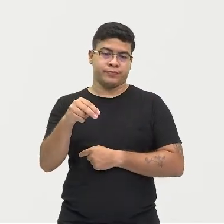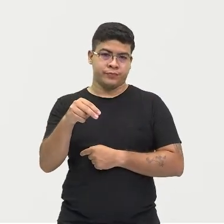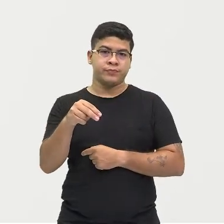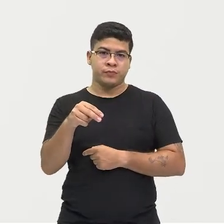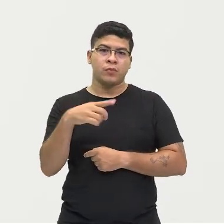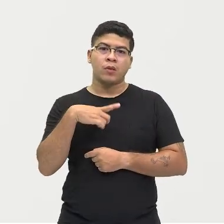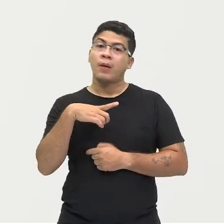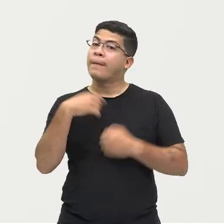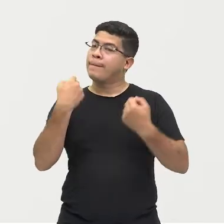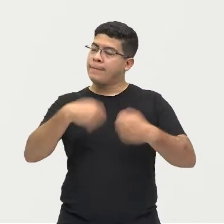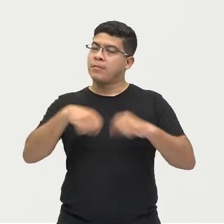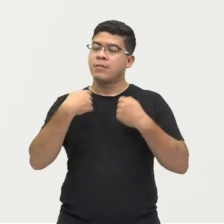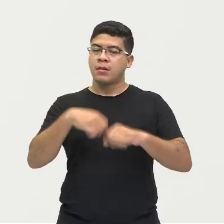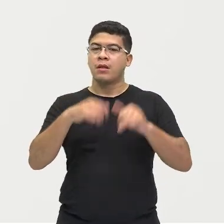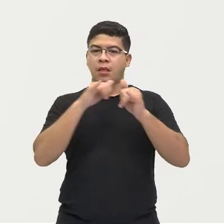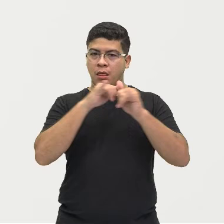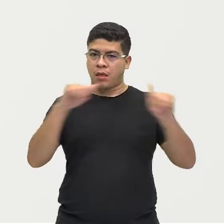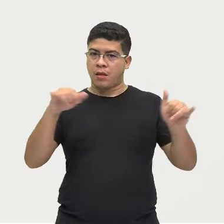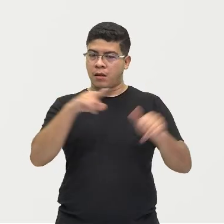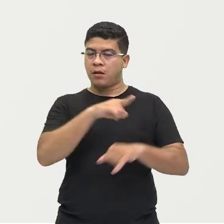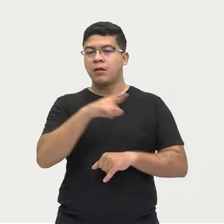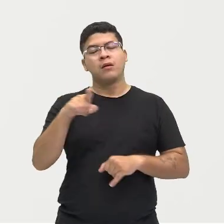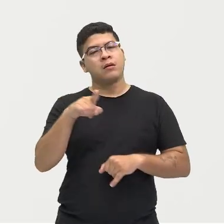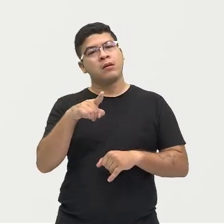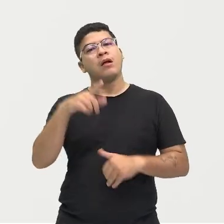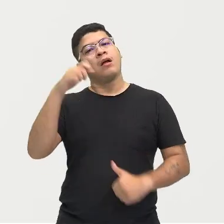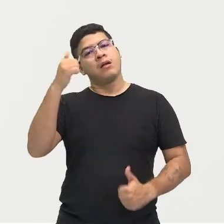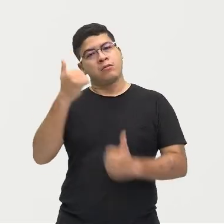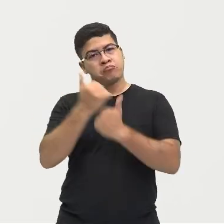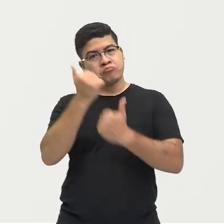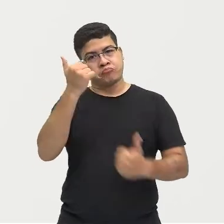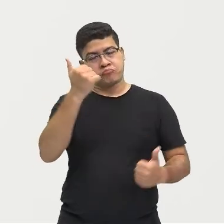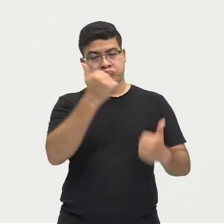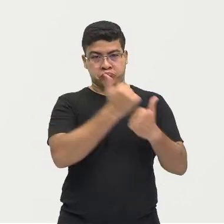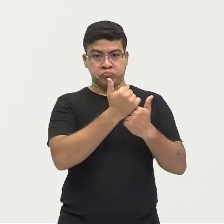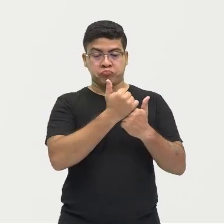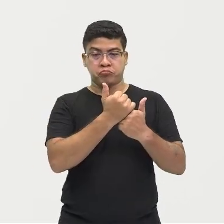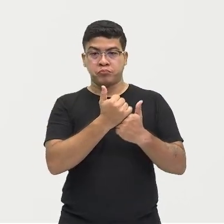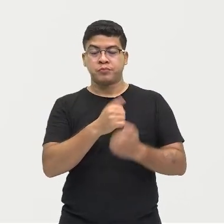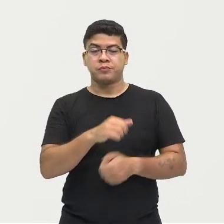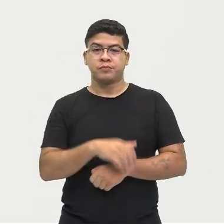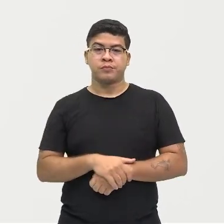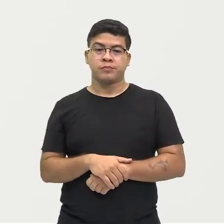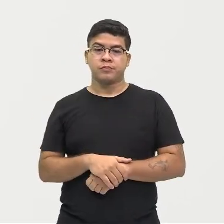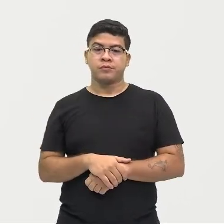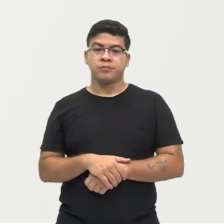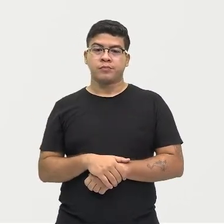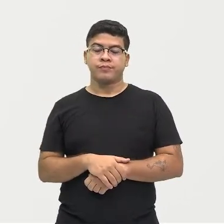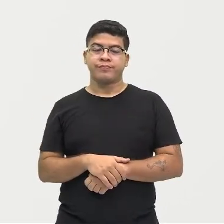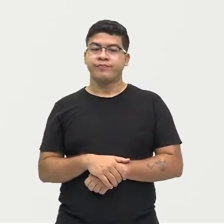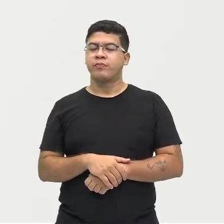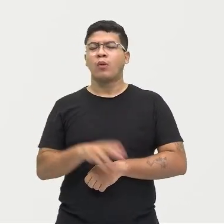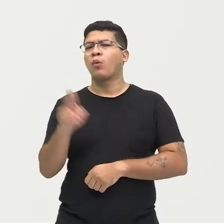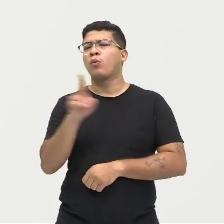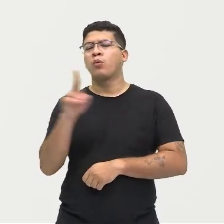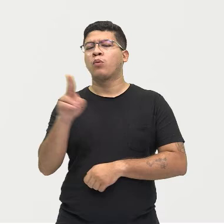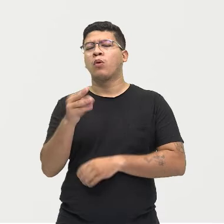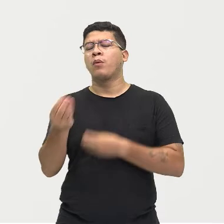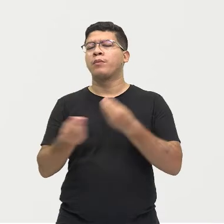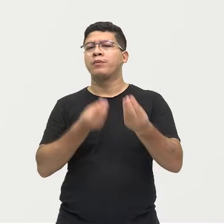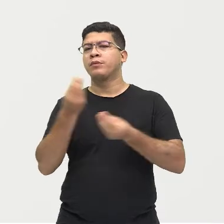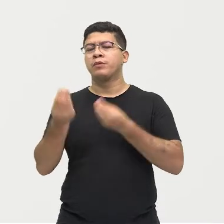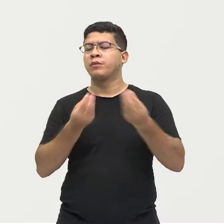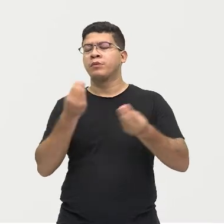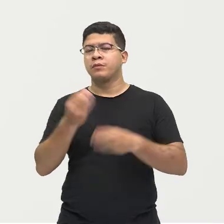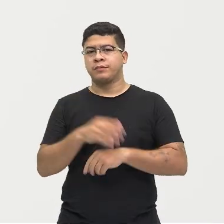precisa informar que essa substituição é no nitrogênio. Nomenclatura das